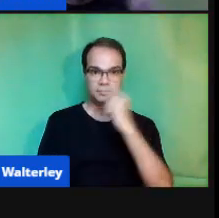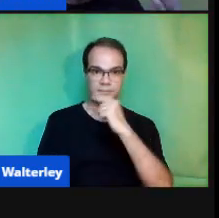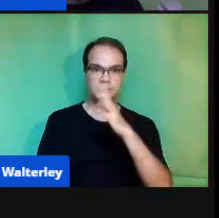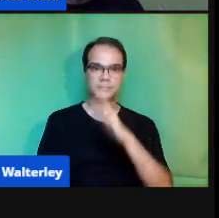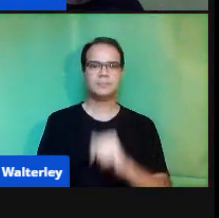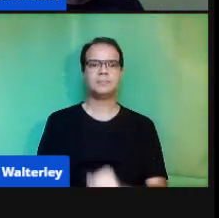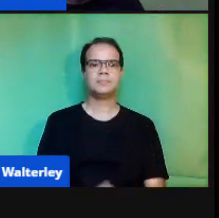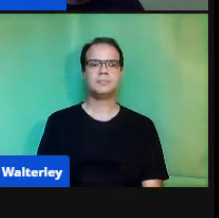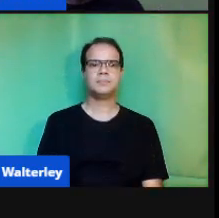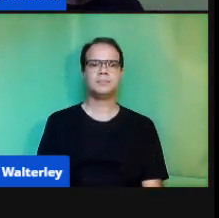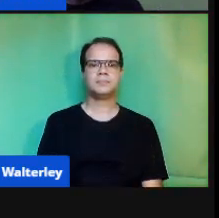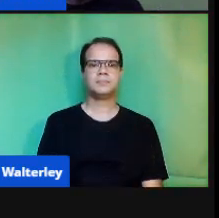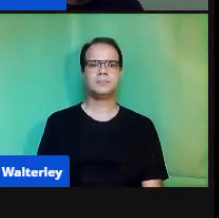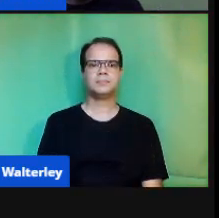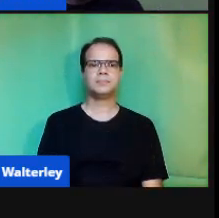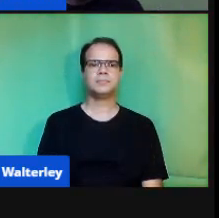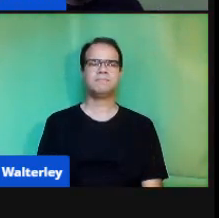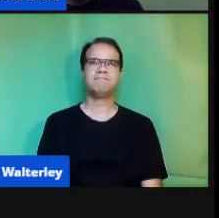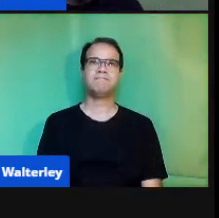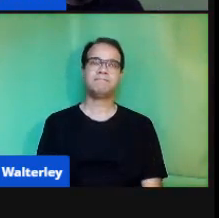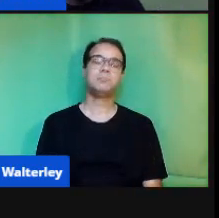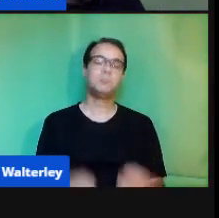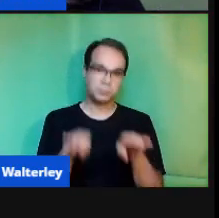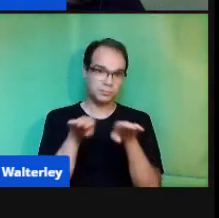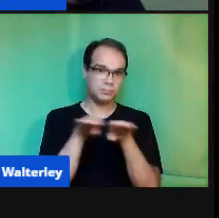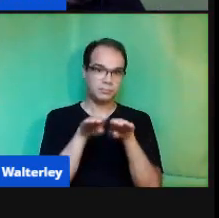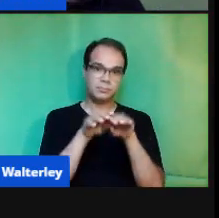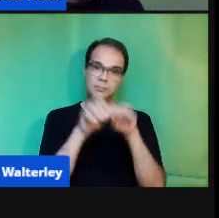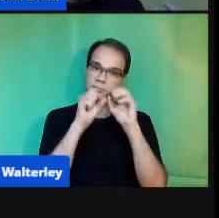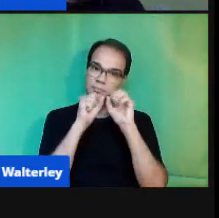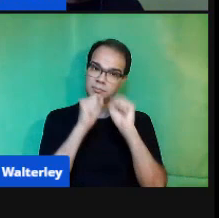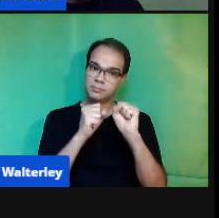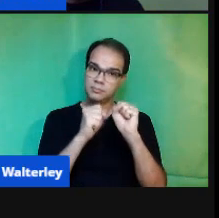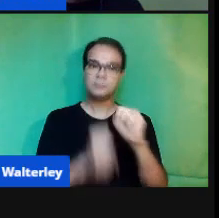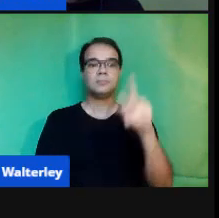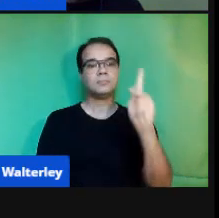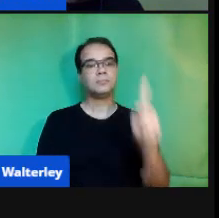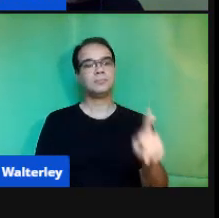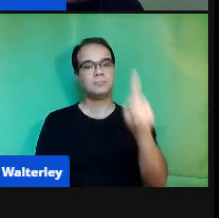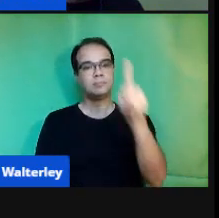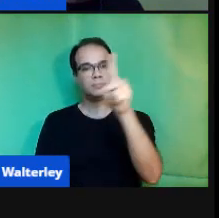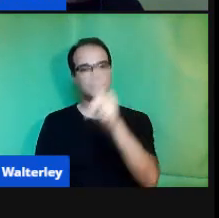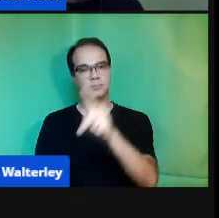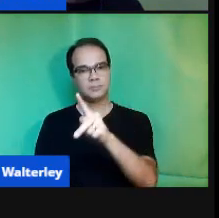audiovisual, acho que cada professor de cada disciplina pode propor